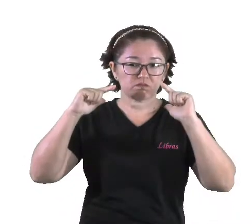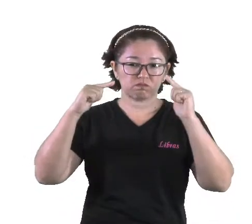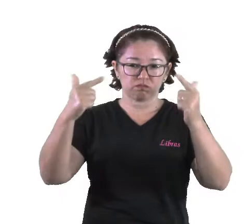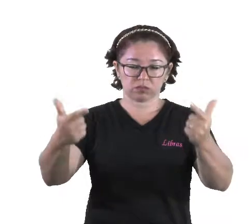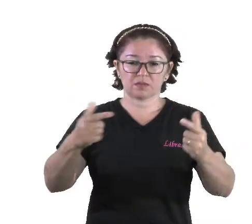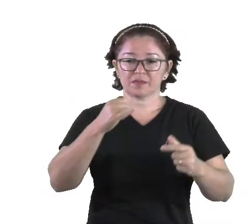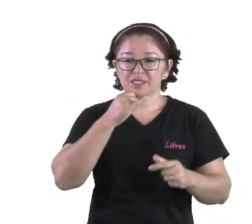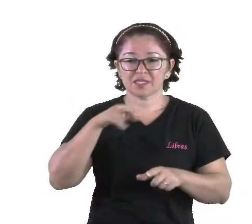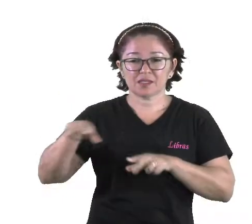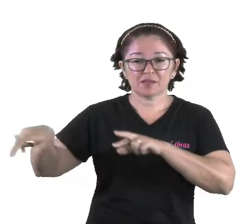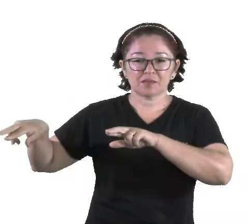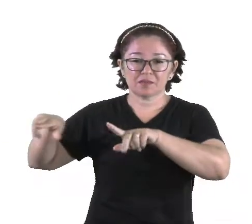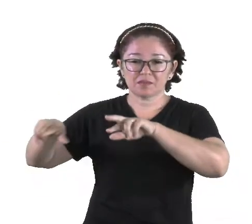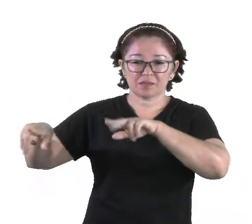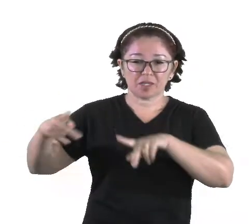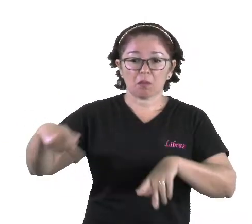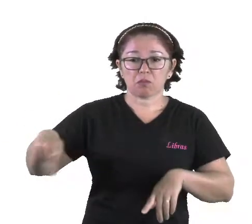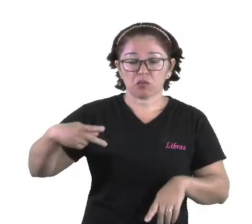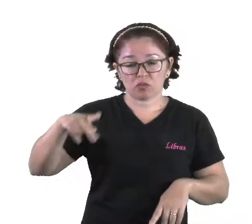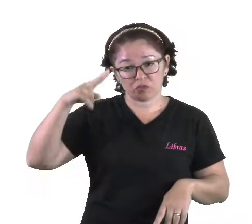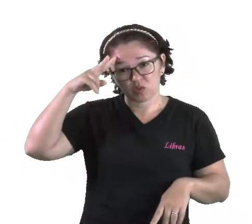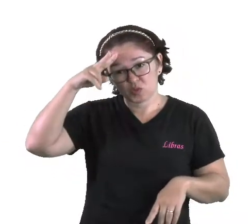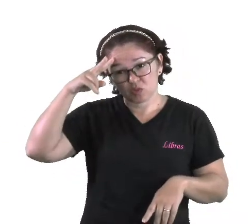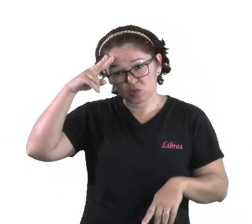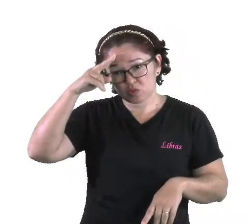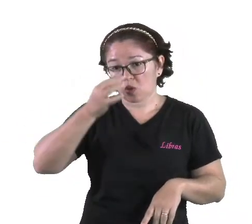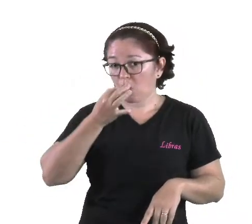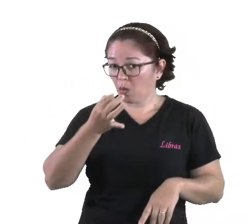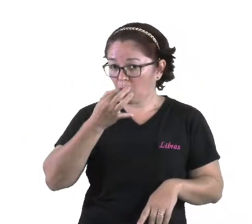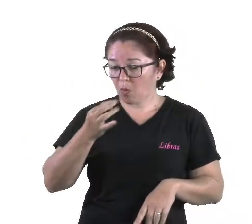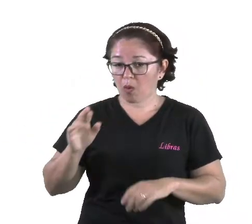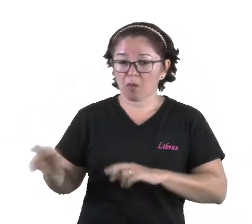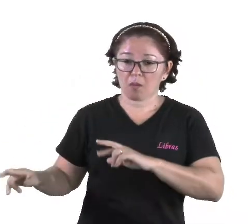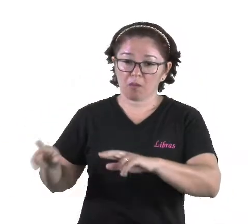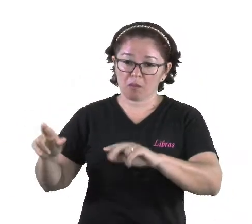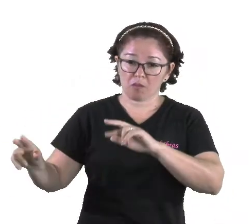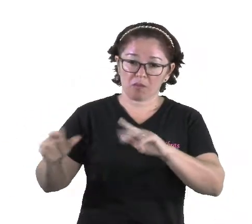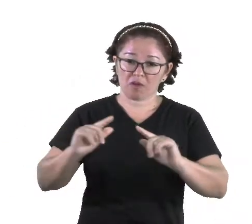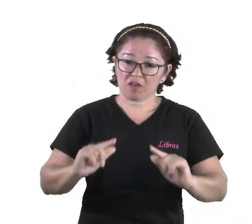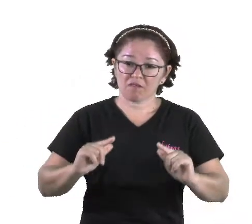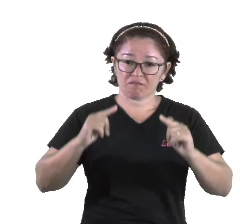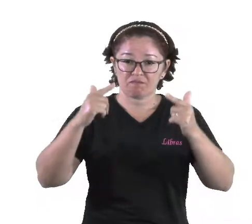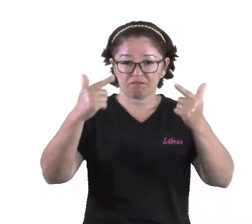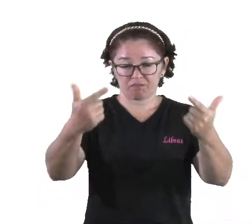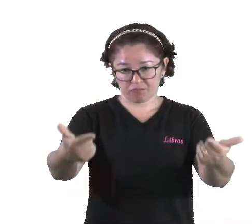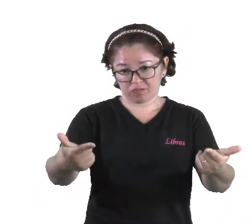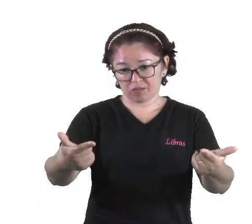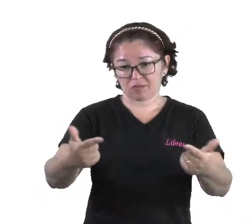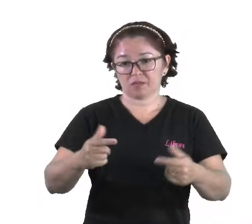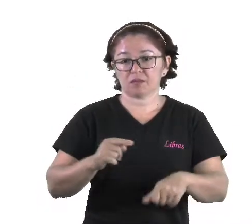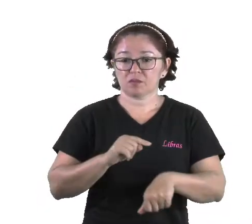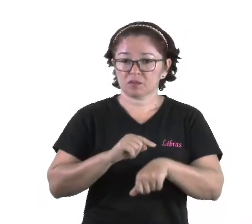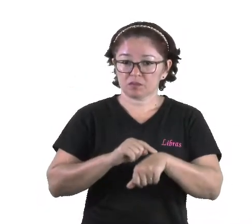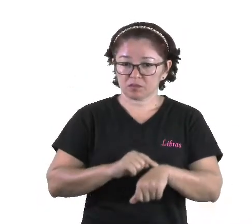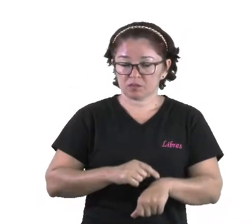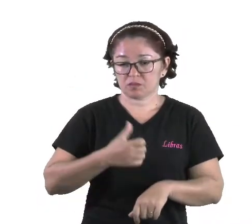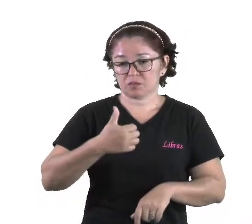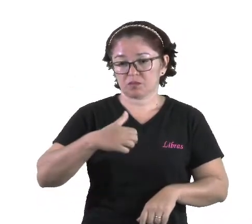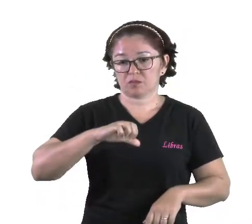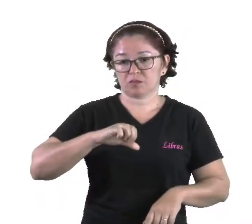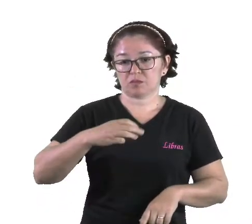uma certa divergência sobre essa condição de revolução que tivesse ocorrida no Brasil